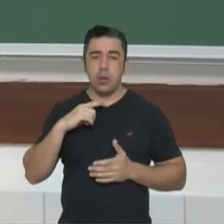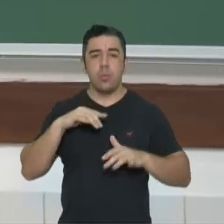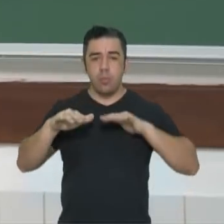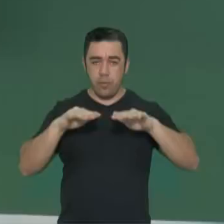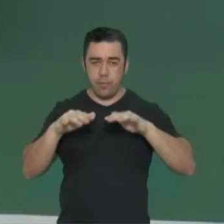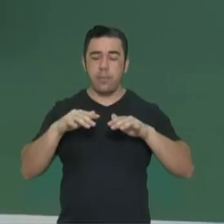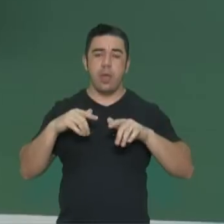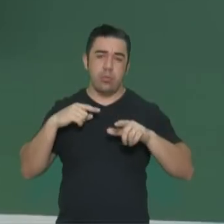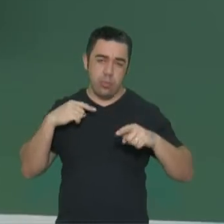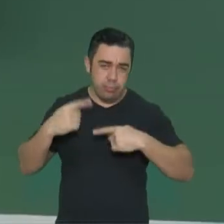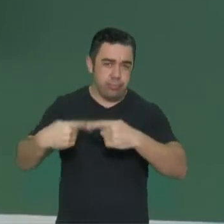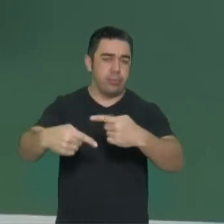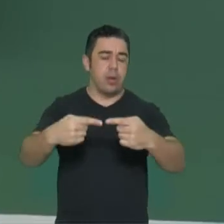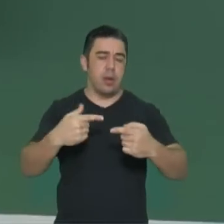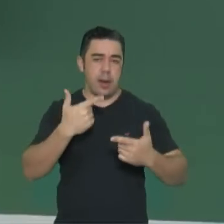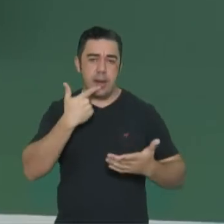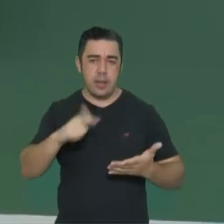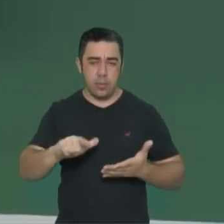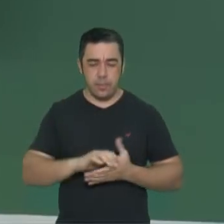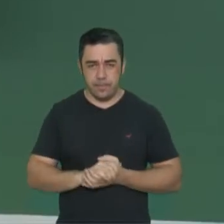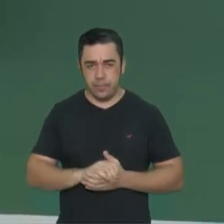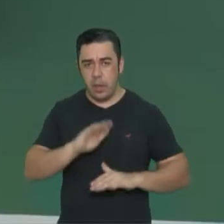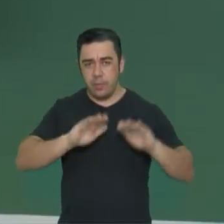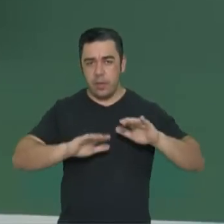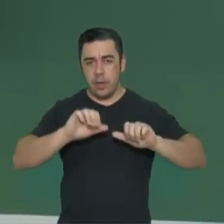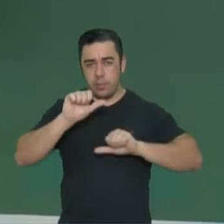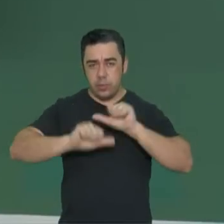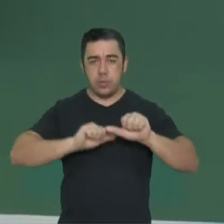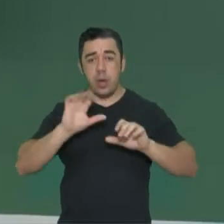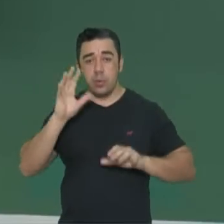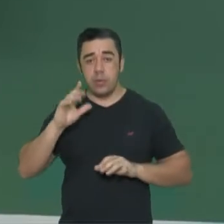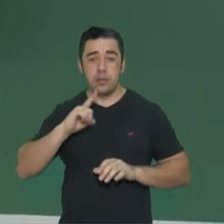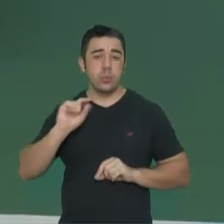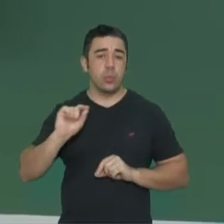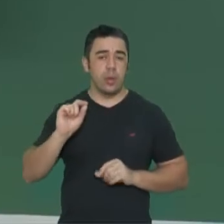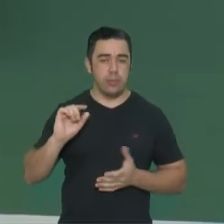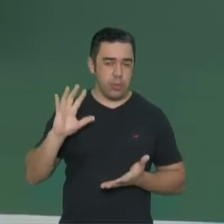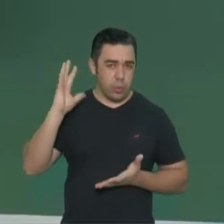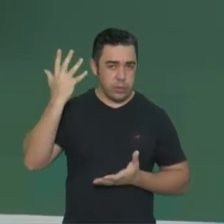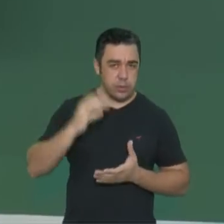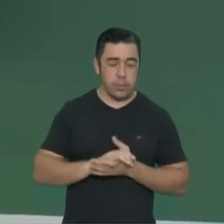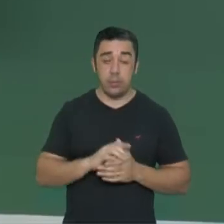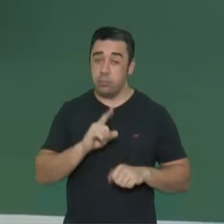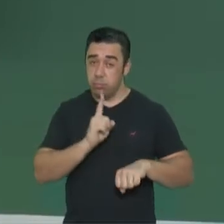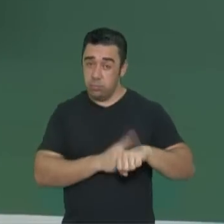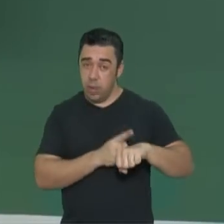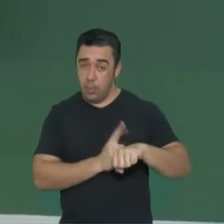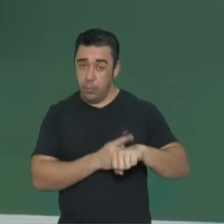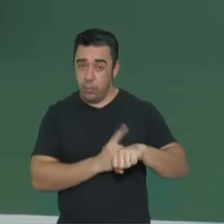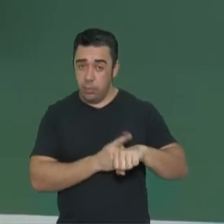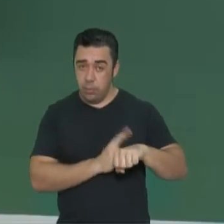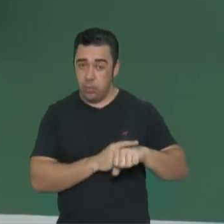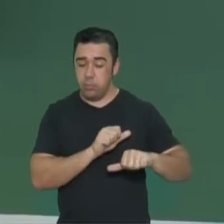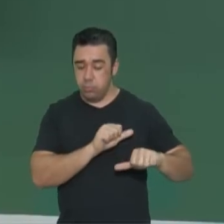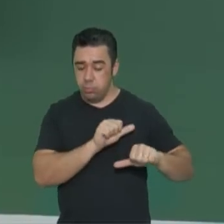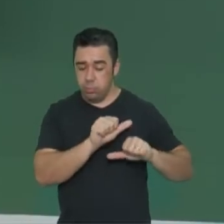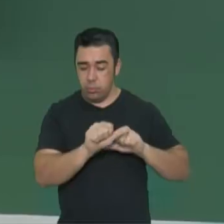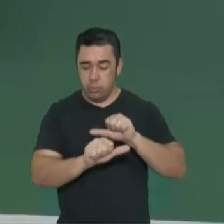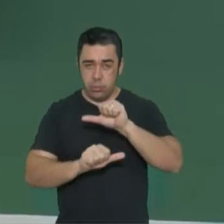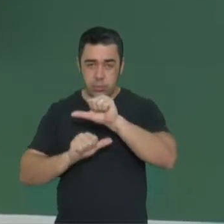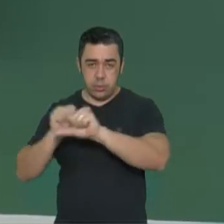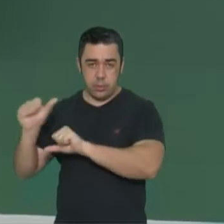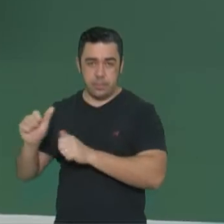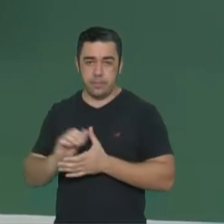legal. Algumas alterações acontecem devido a fatores, como tempo, o tempo faz com que haja essa